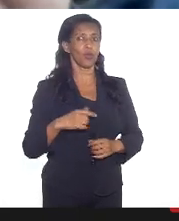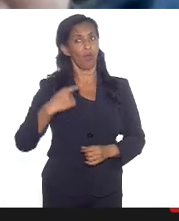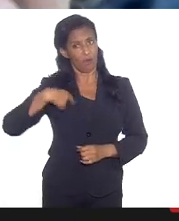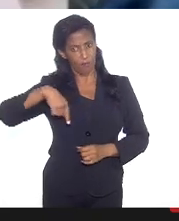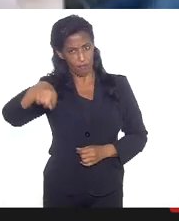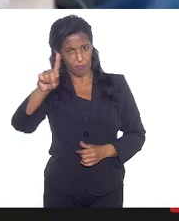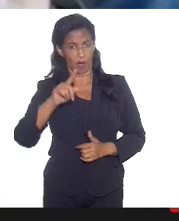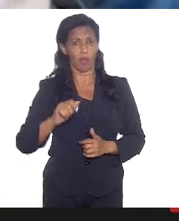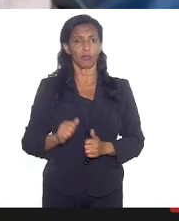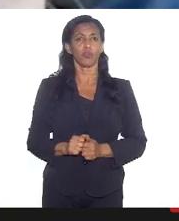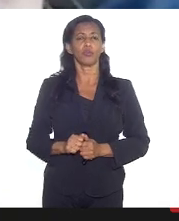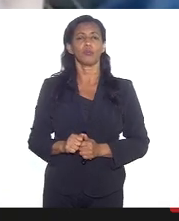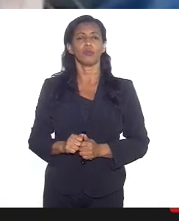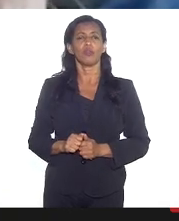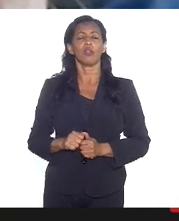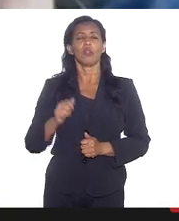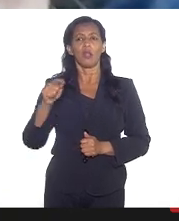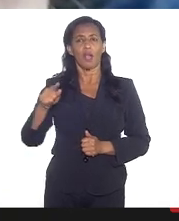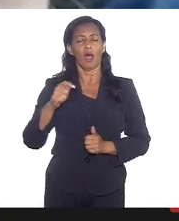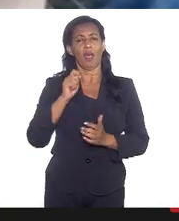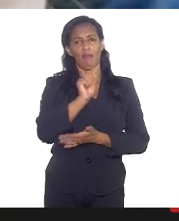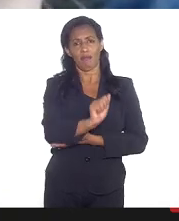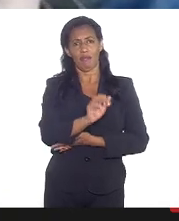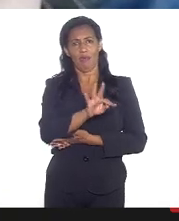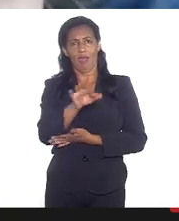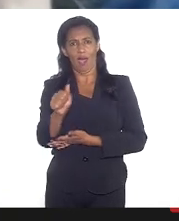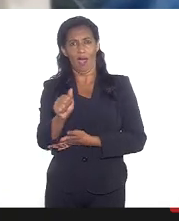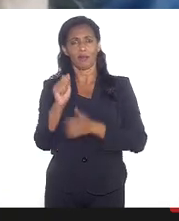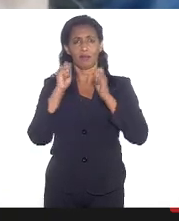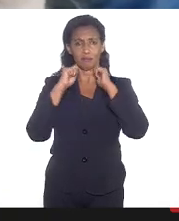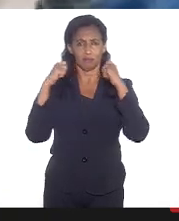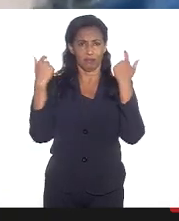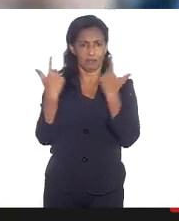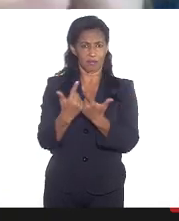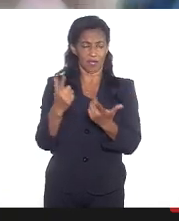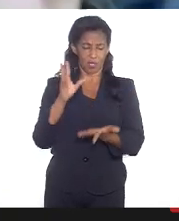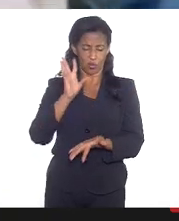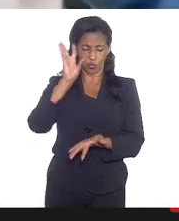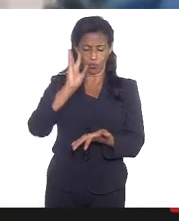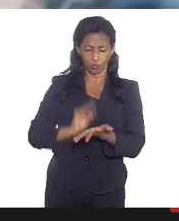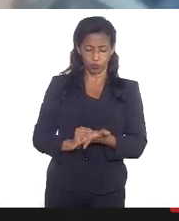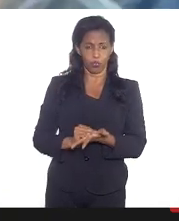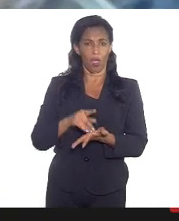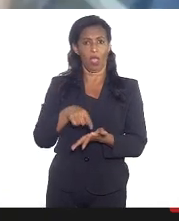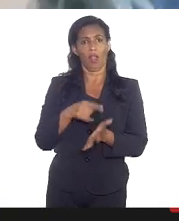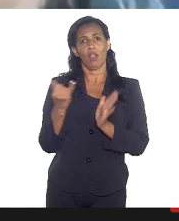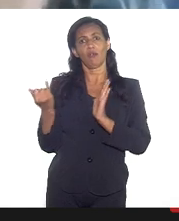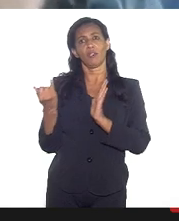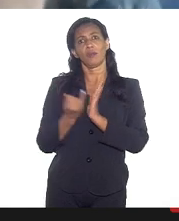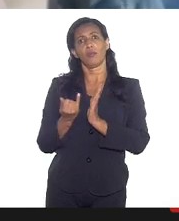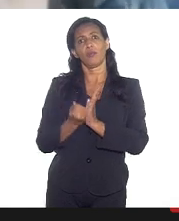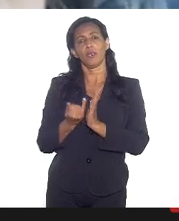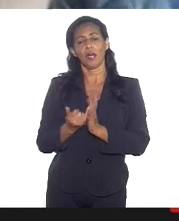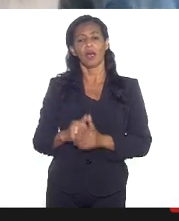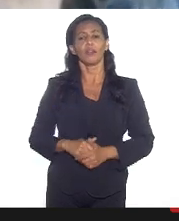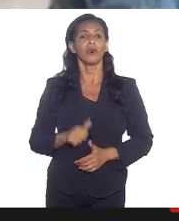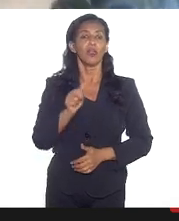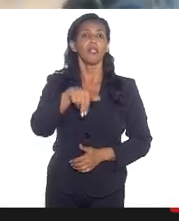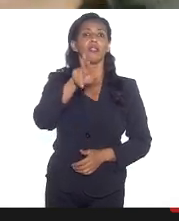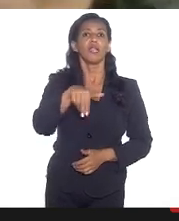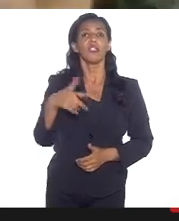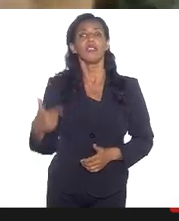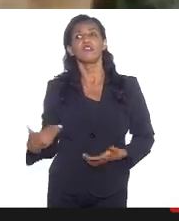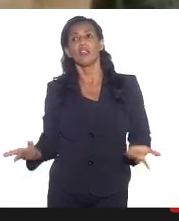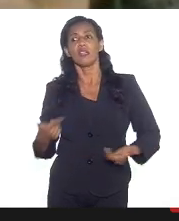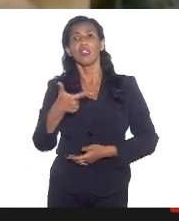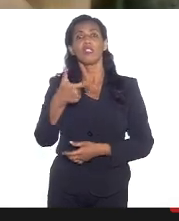Assembleia, registramos na ata as irregularidades, elas têm que ser publicadas. Quem quiser, daqui a